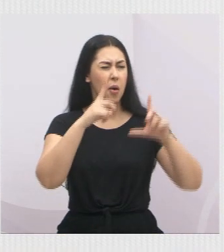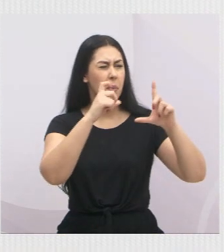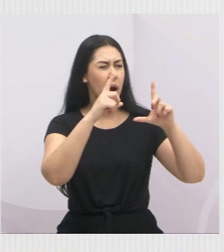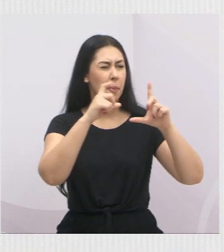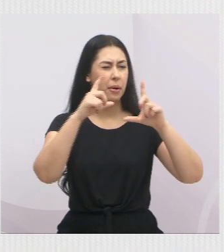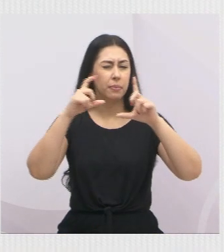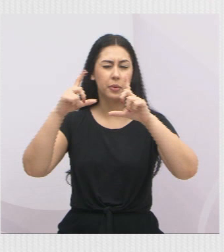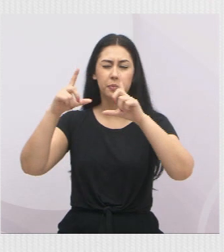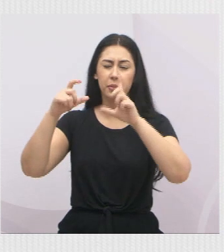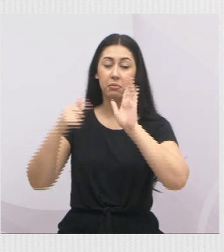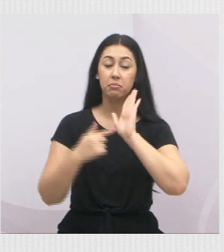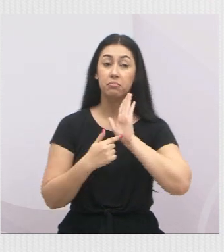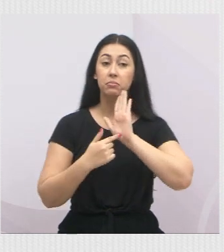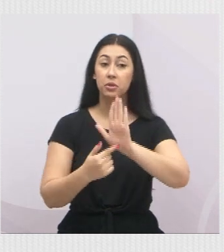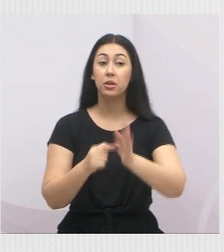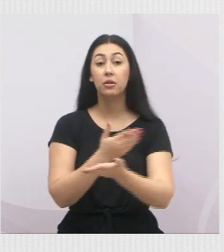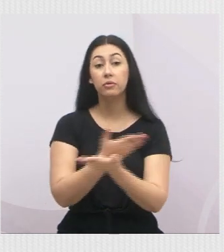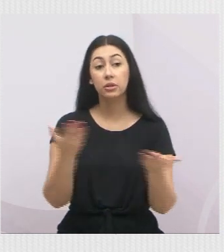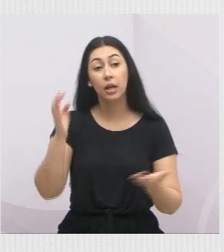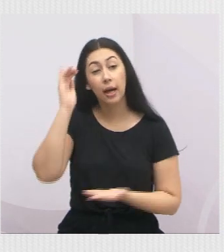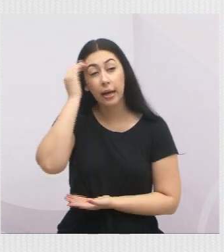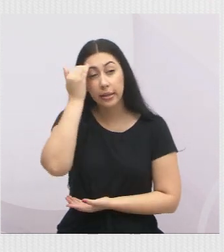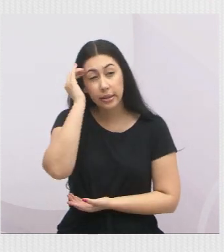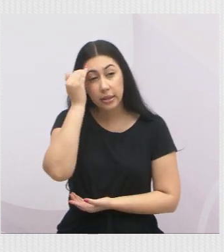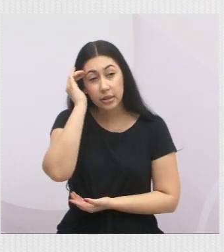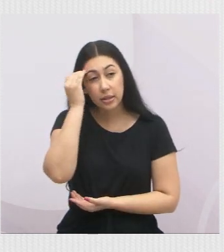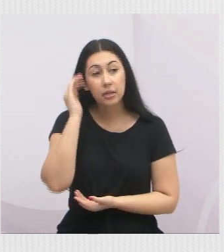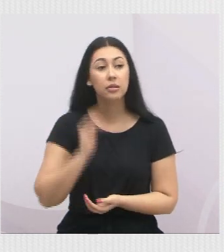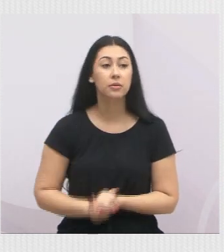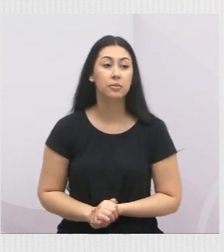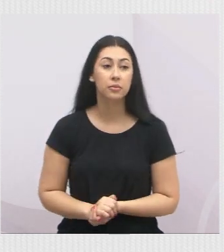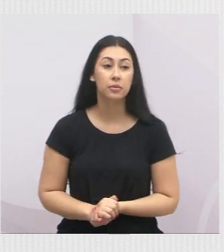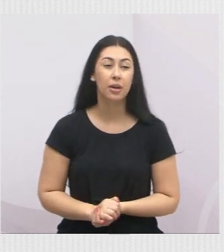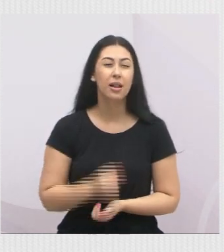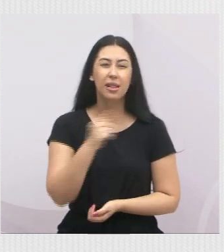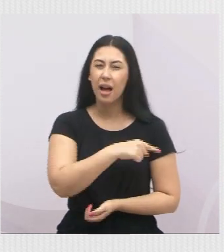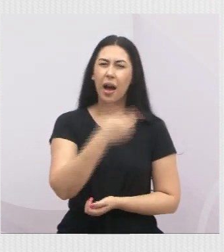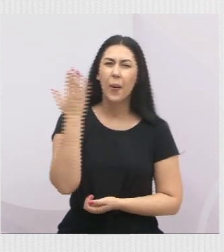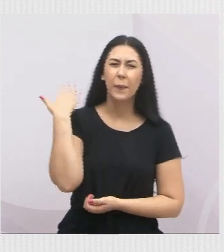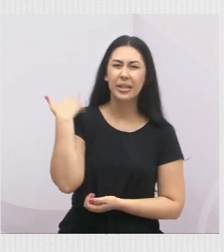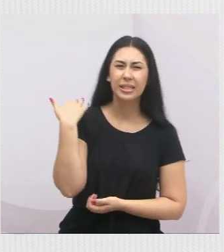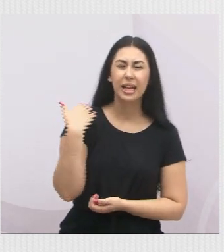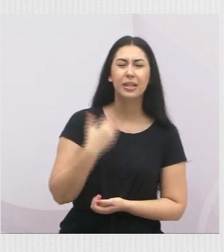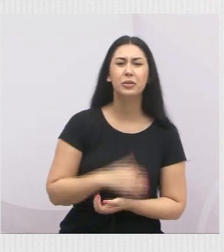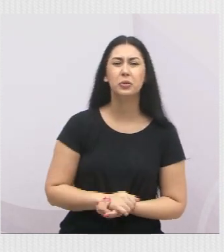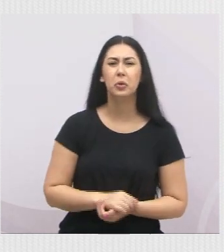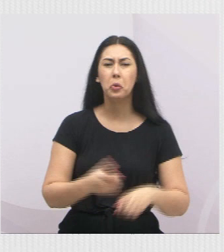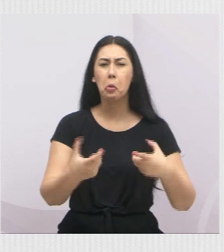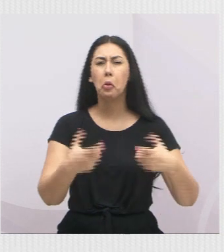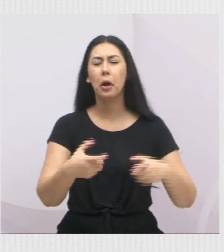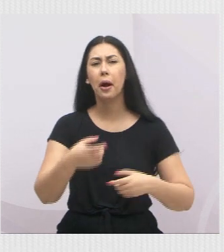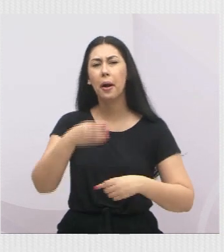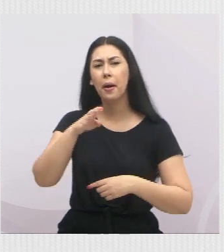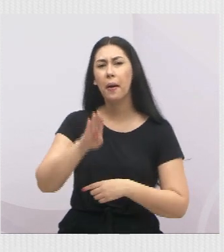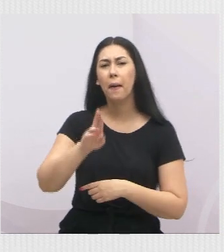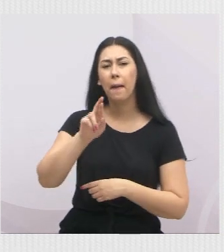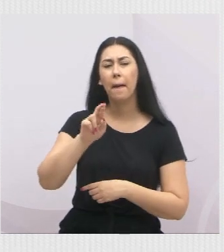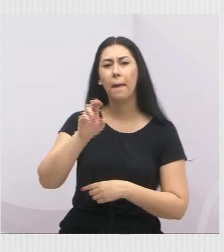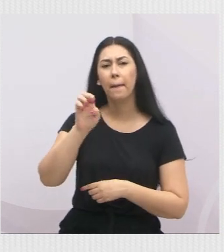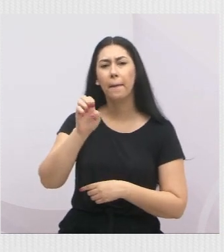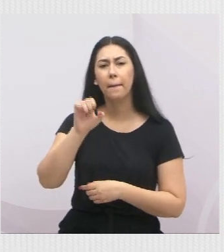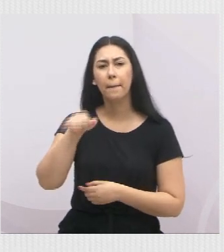alguns pontos para vocês entenderem o que acontece lá. O Pedroca falou bem, ali era um brejo. O solo, ele é muito sensível,